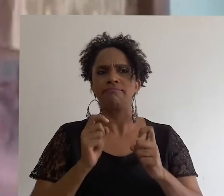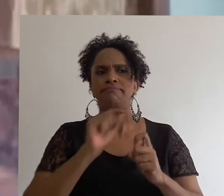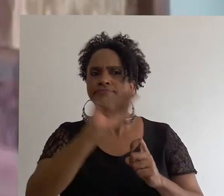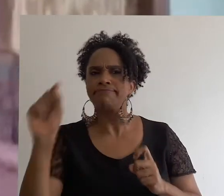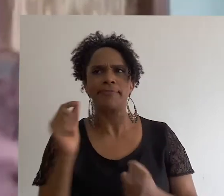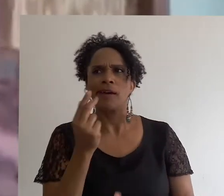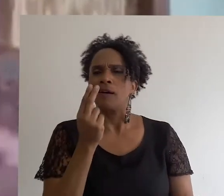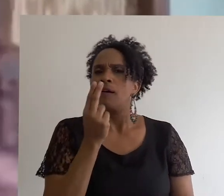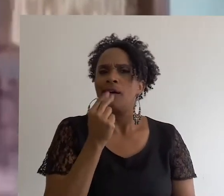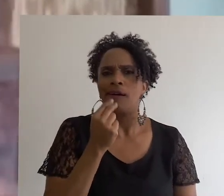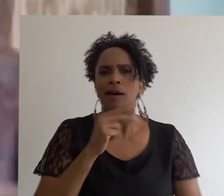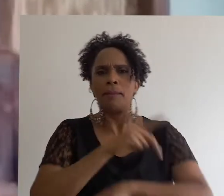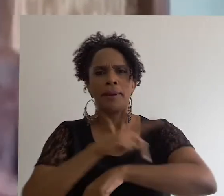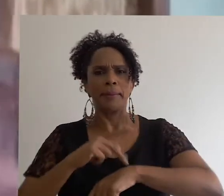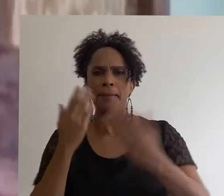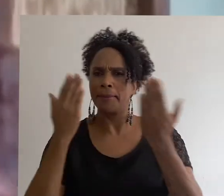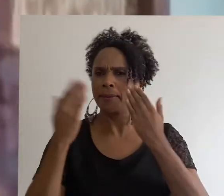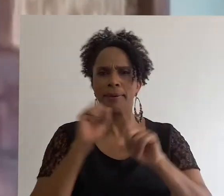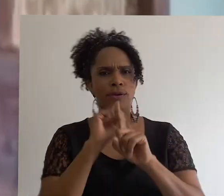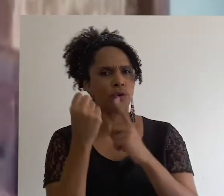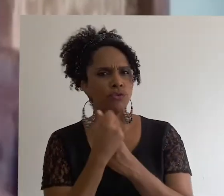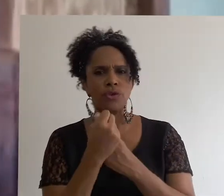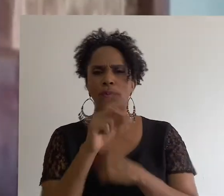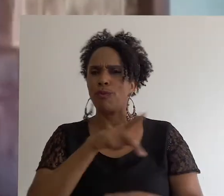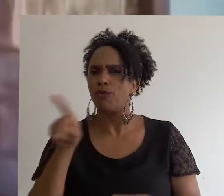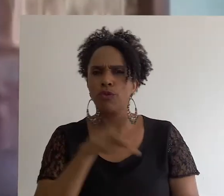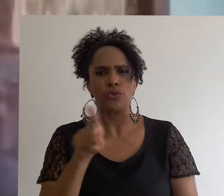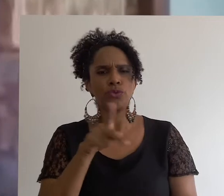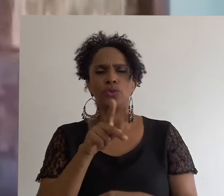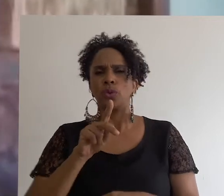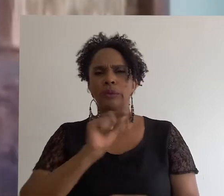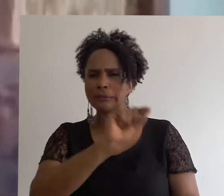dos campi, nutricionistas, pedagogos, assistentes sociais, psicólogos e psicólogas,